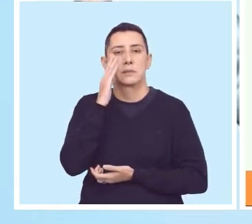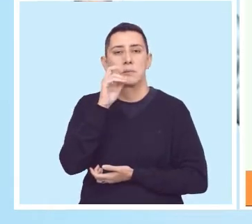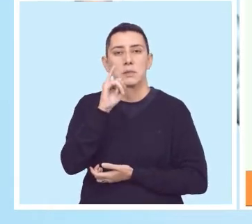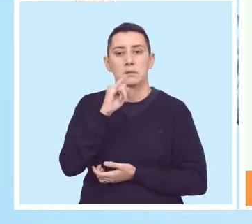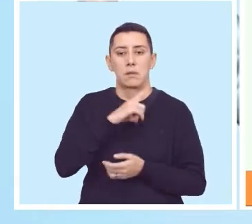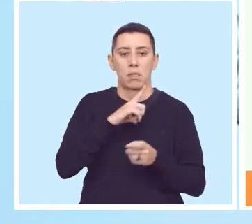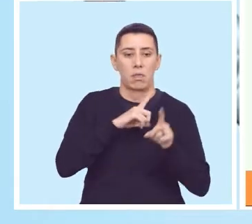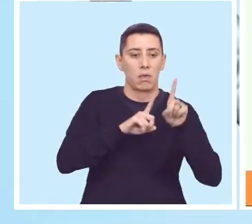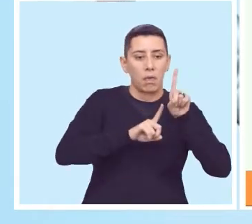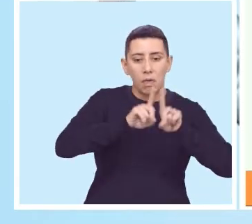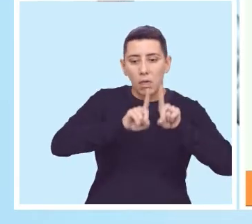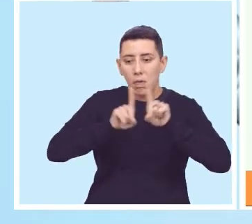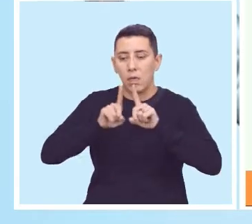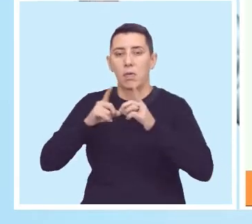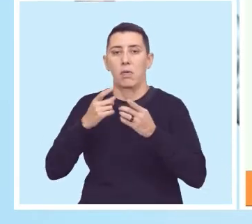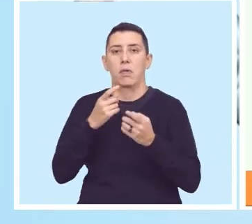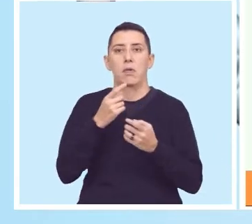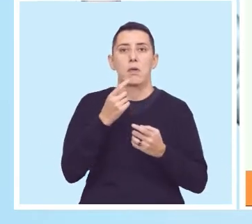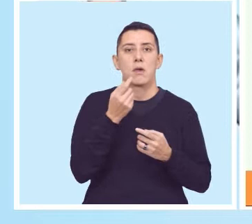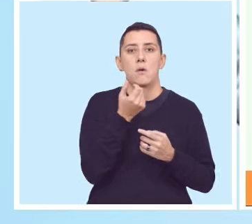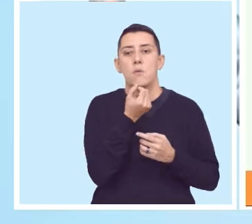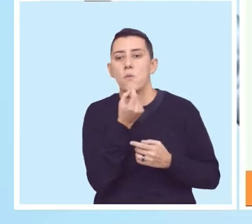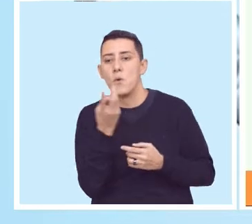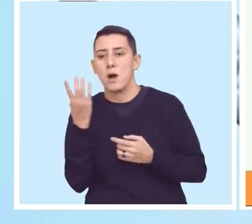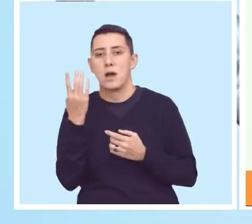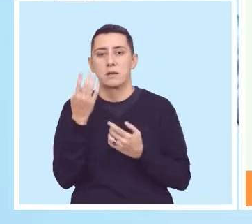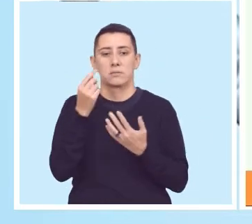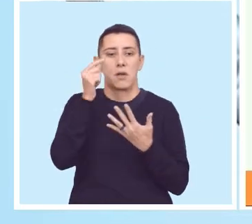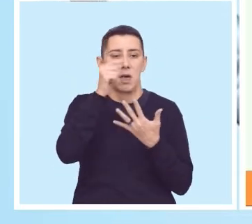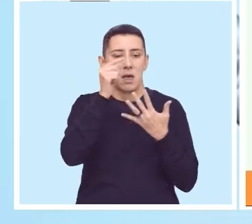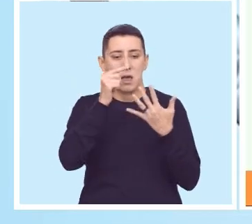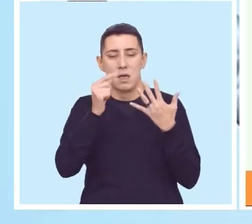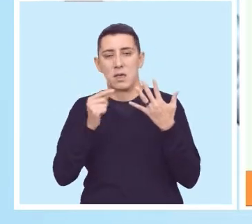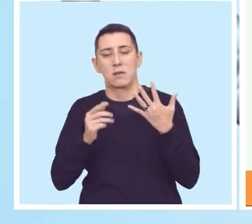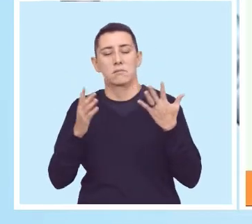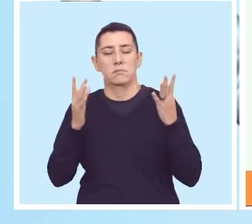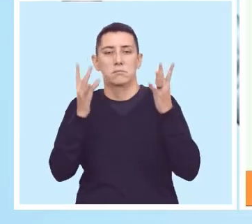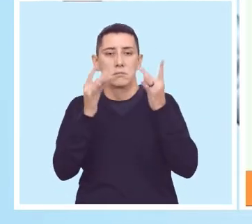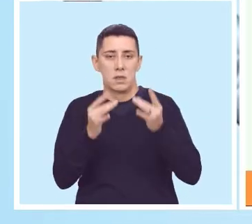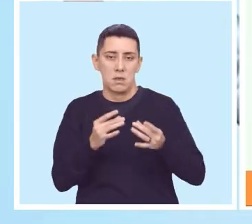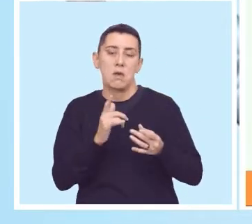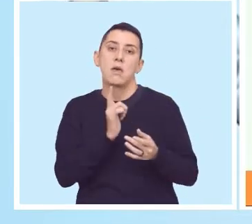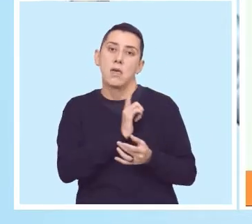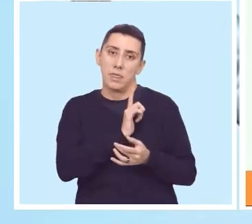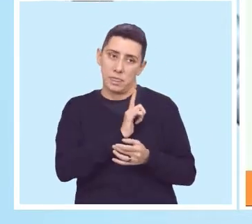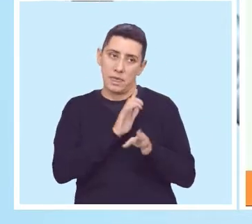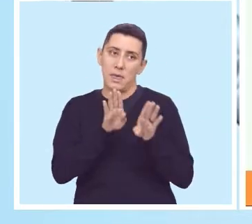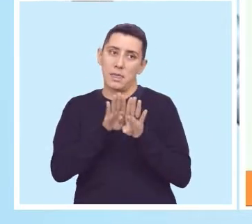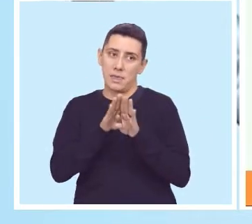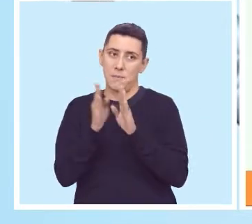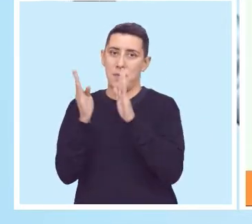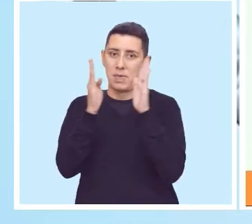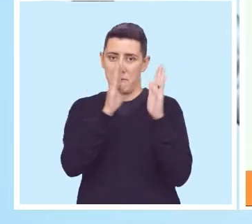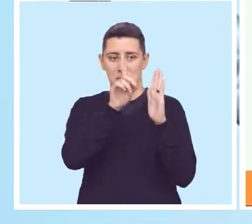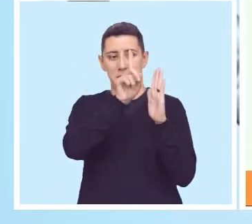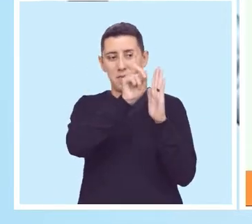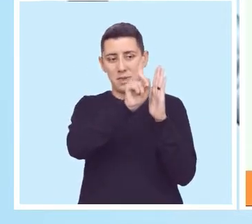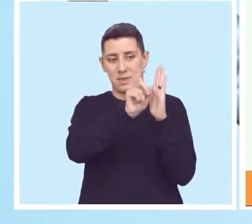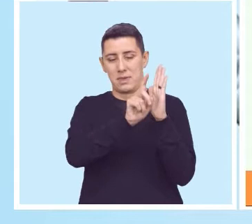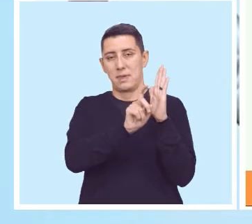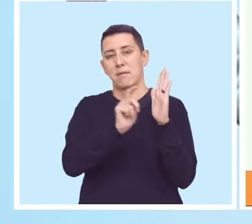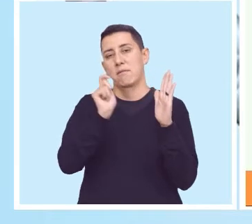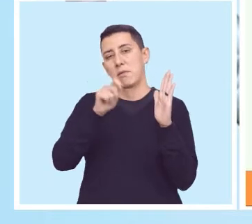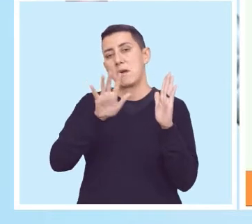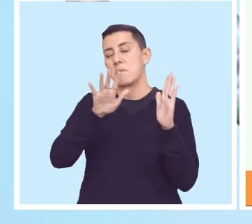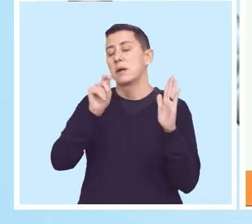métricas e valores e indicadores. Tem também, né? Como você pode ver bem aqui do lado, mas é de maneira